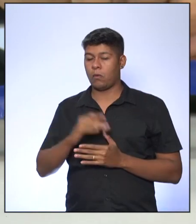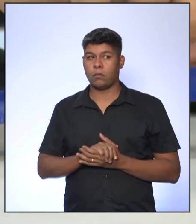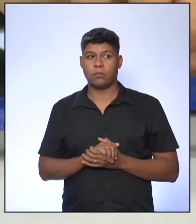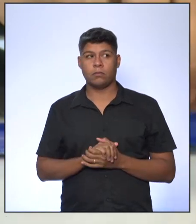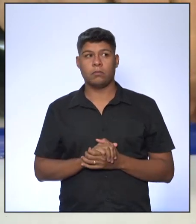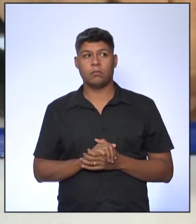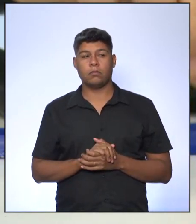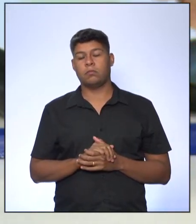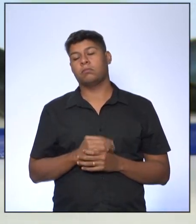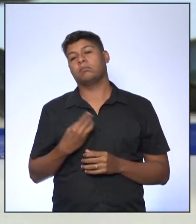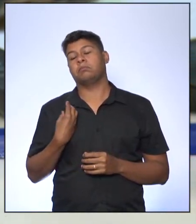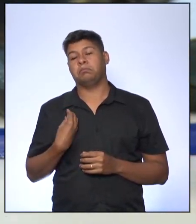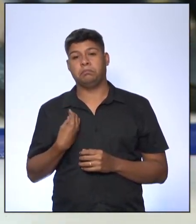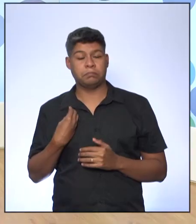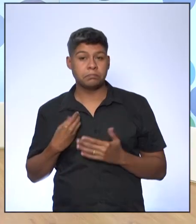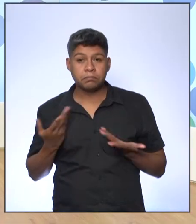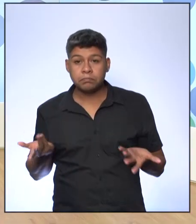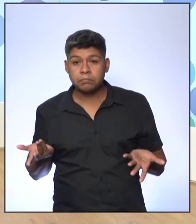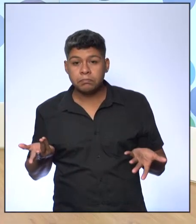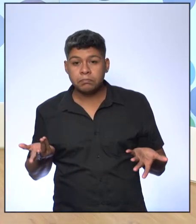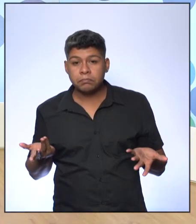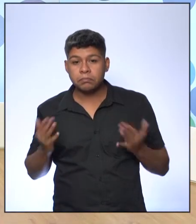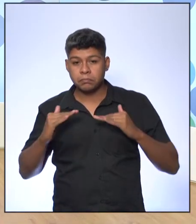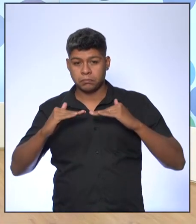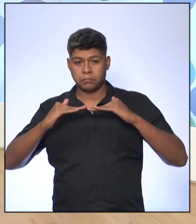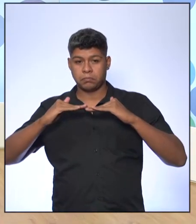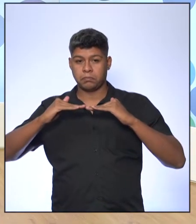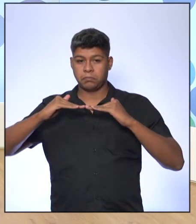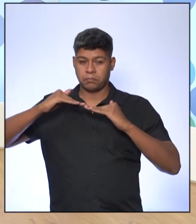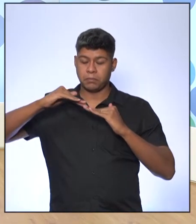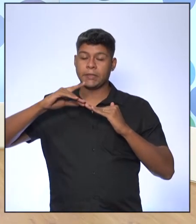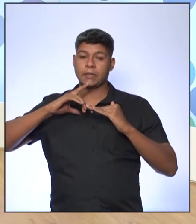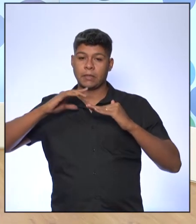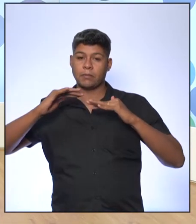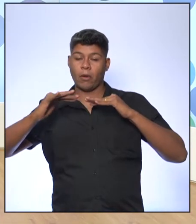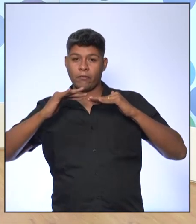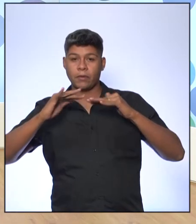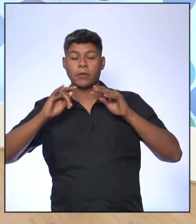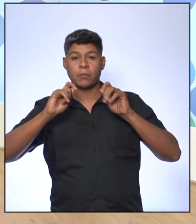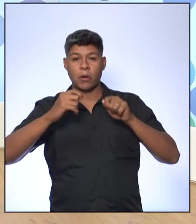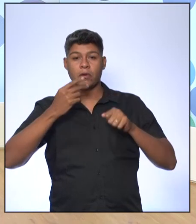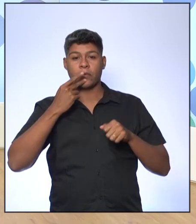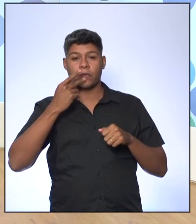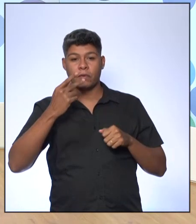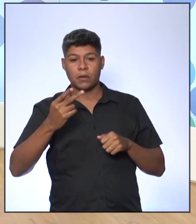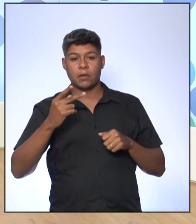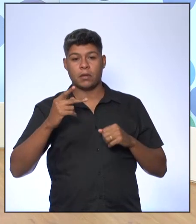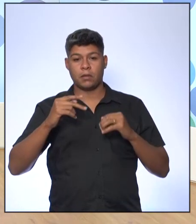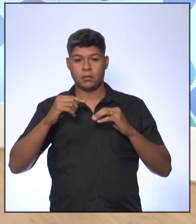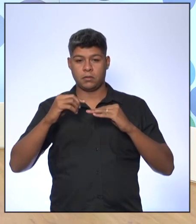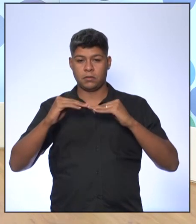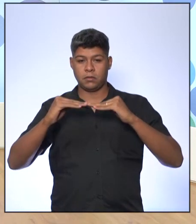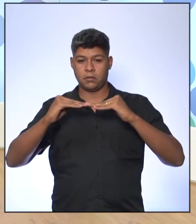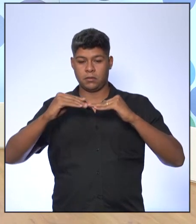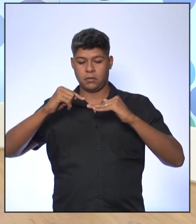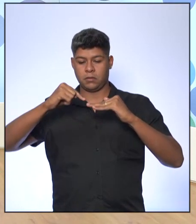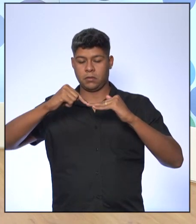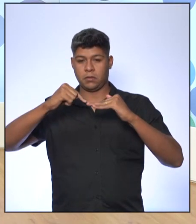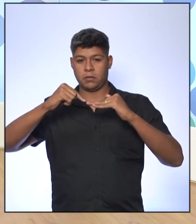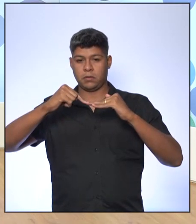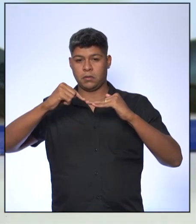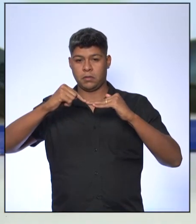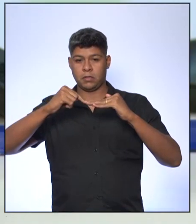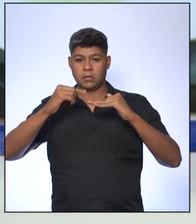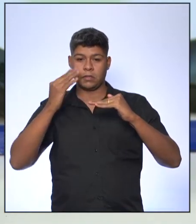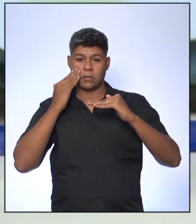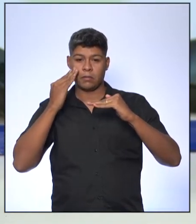nível, pronto, a bolinha se deslocou. Então, eu poderia dizer que neste ponto aqui, quando